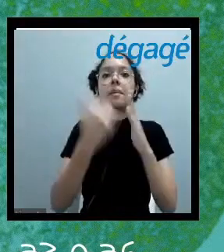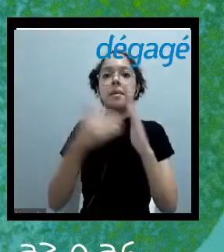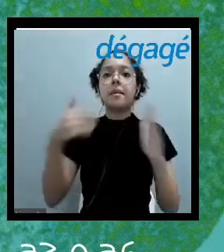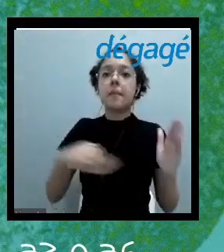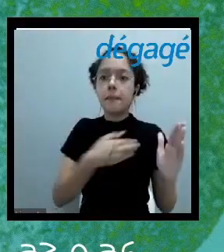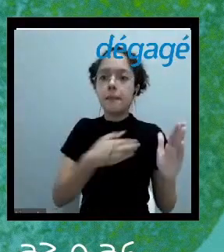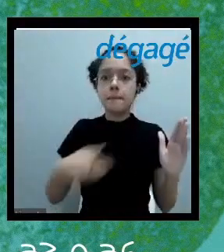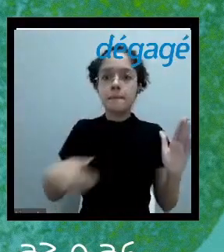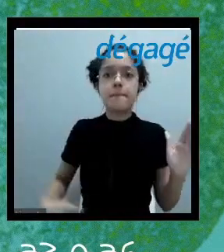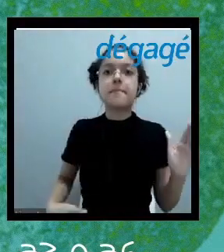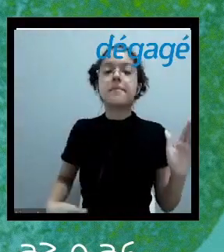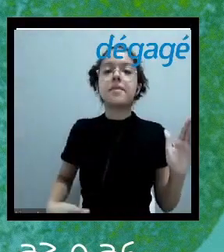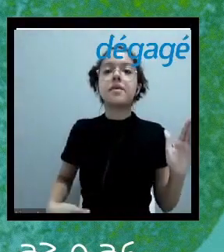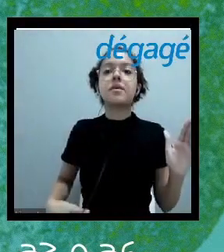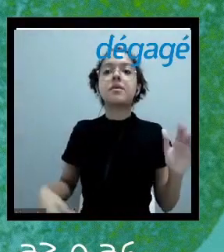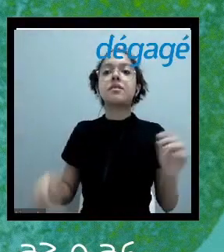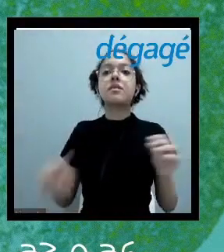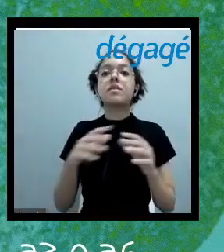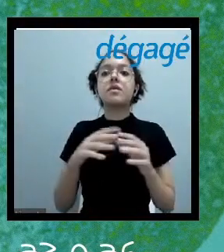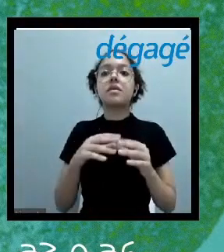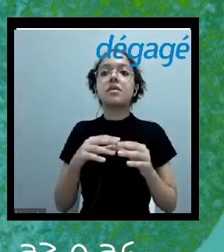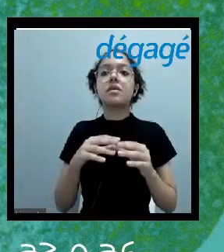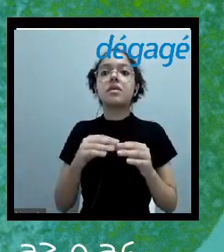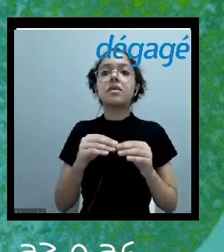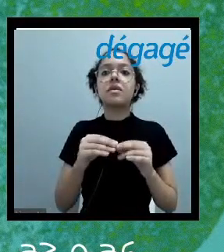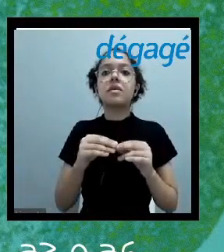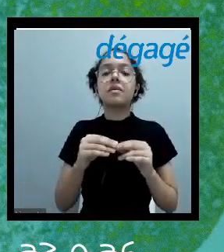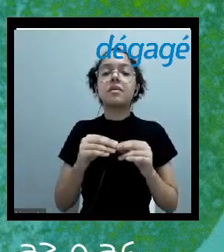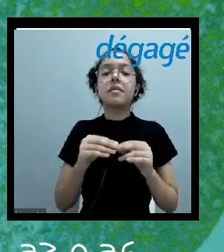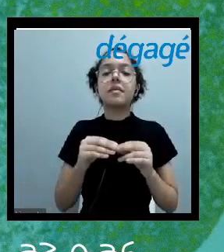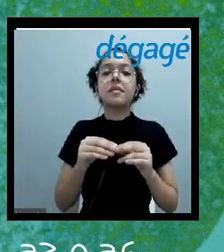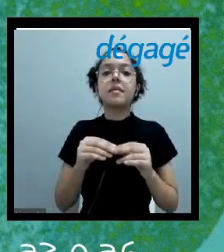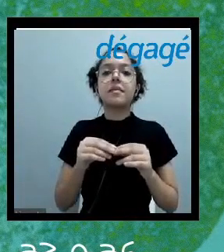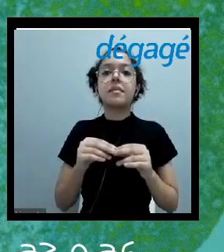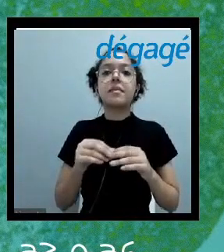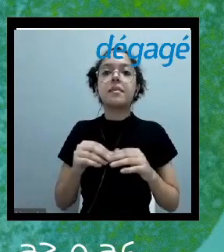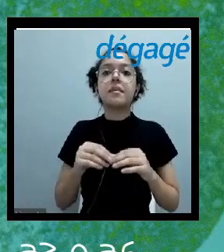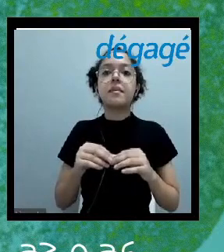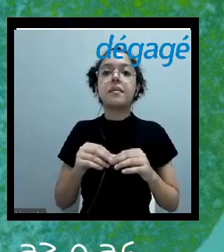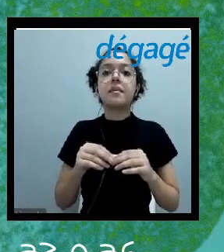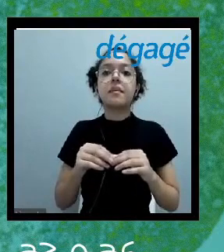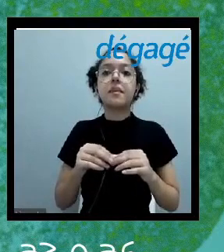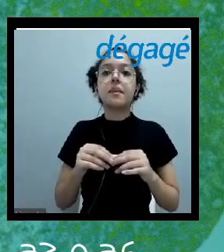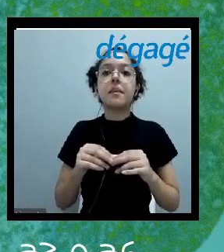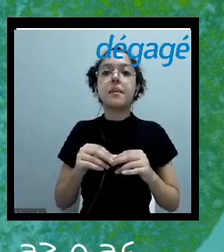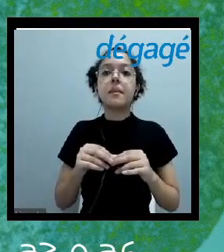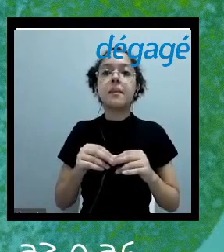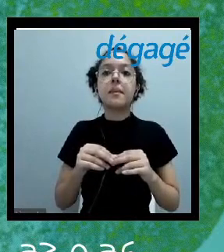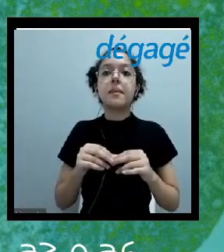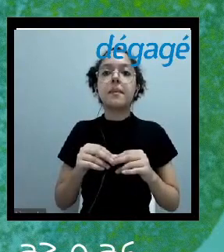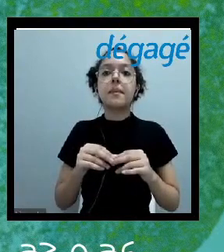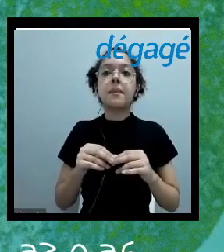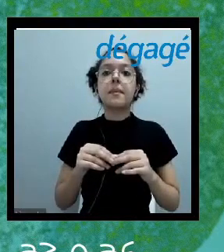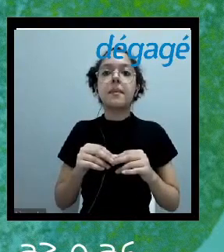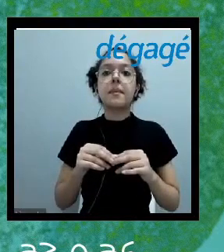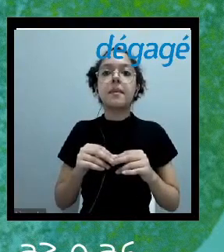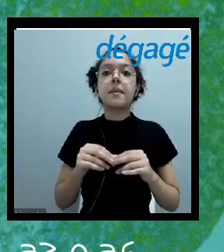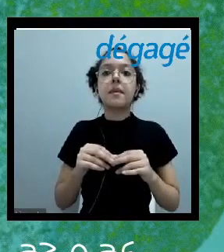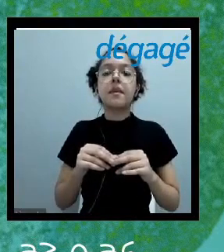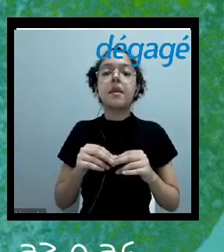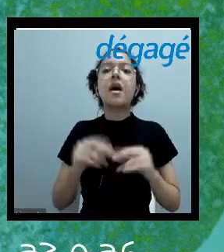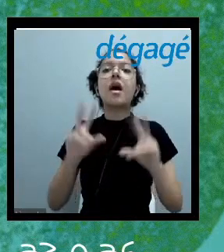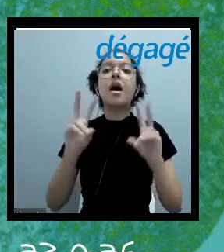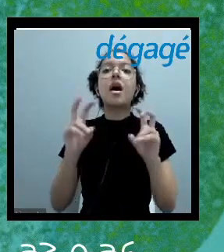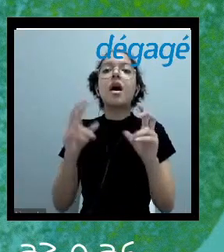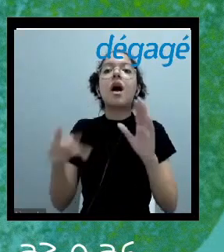a gestalt naquela situação, eu acho que você tem ali a análise financeira e orçamentária, né? Quando você